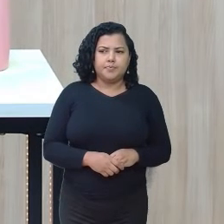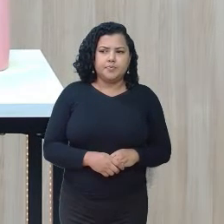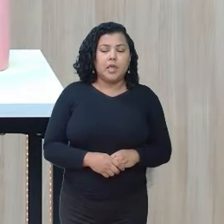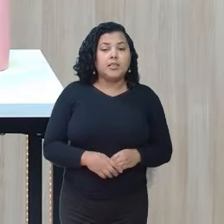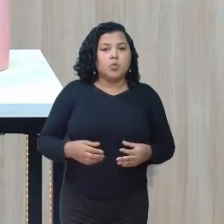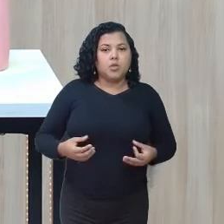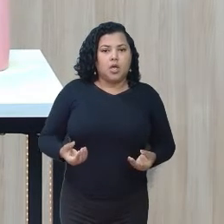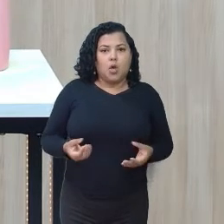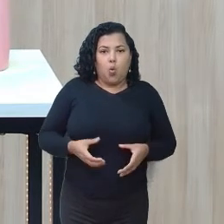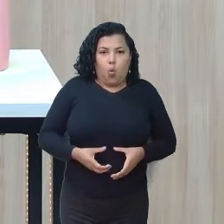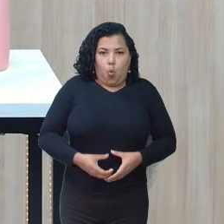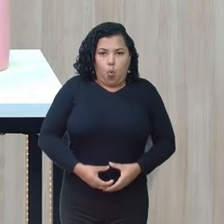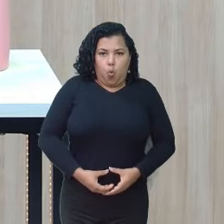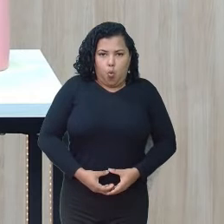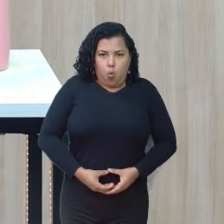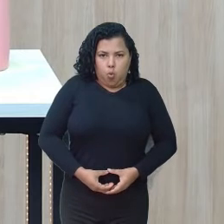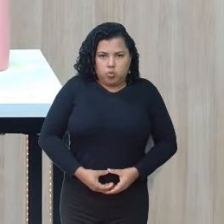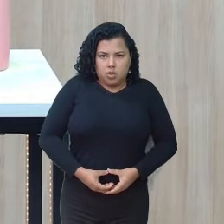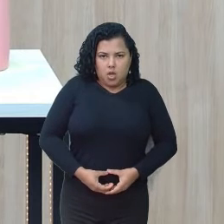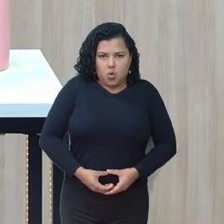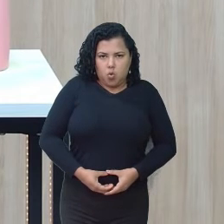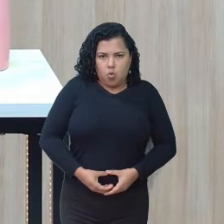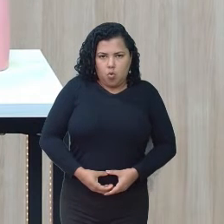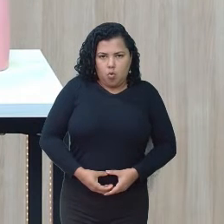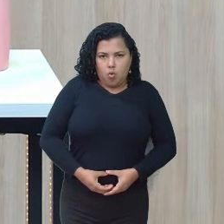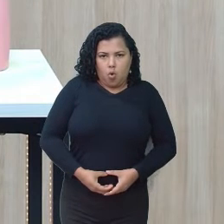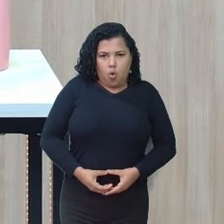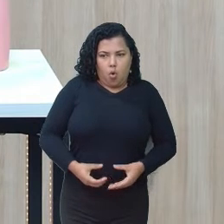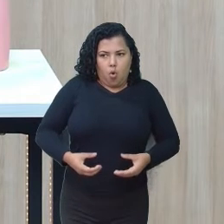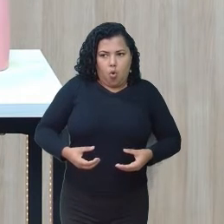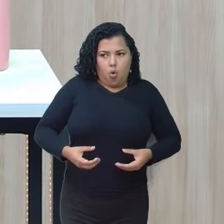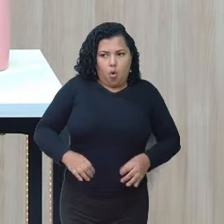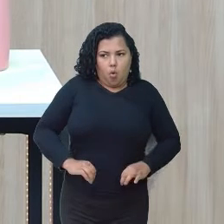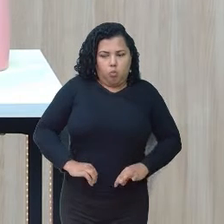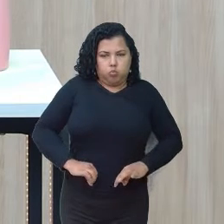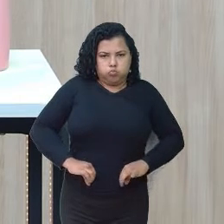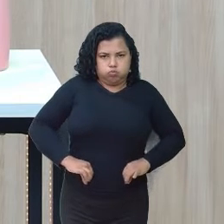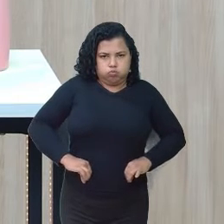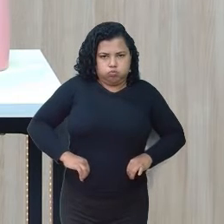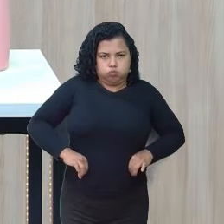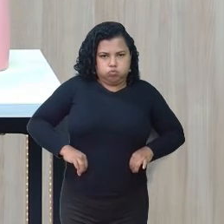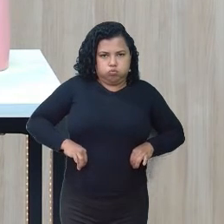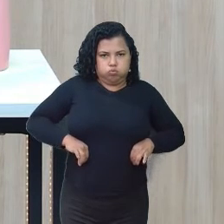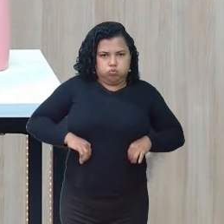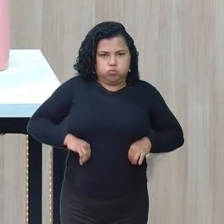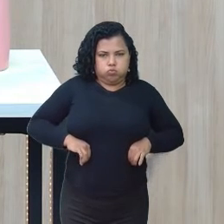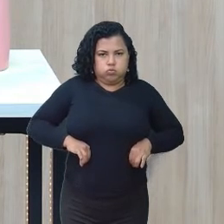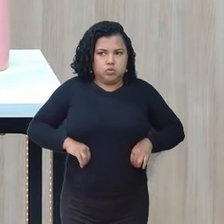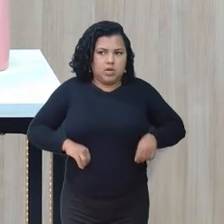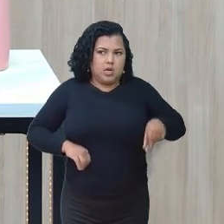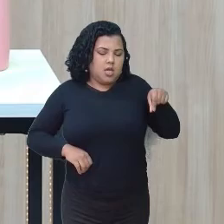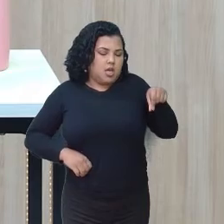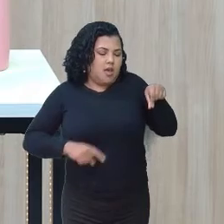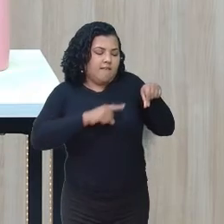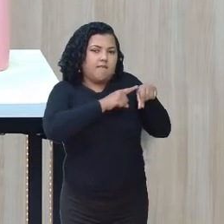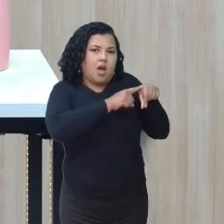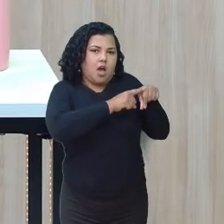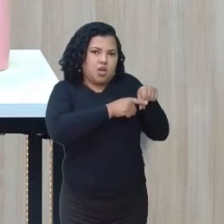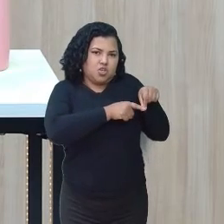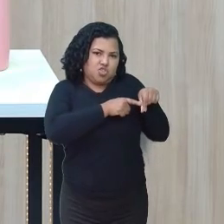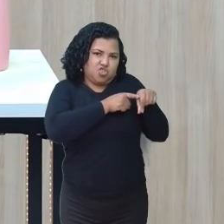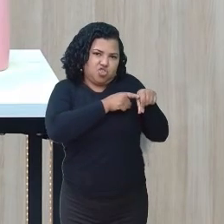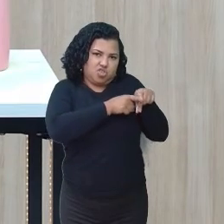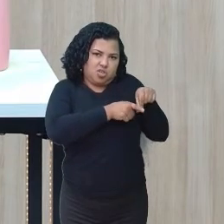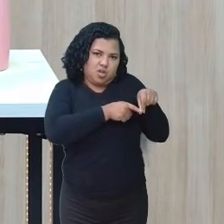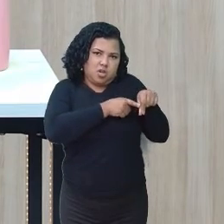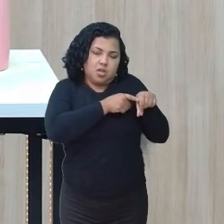o útero, as tubas uterinas e aqui a vagina. E esse conjunto todo, ele